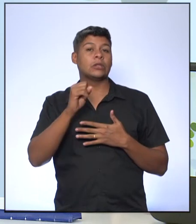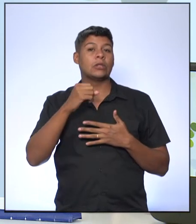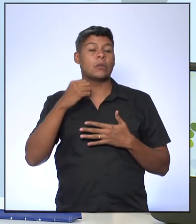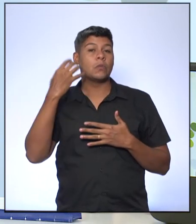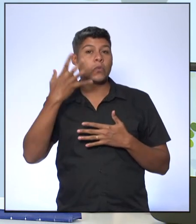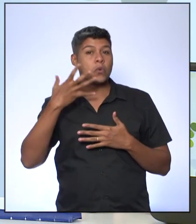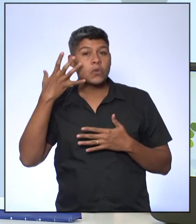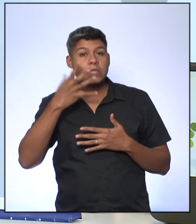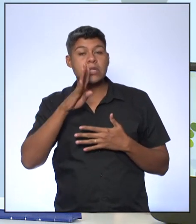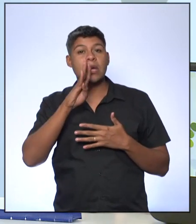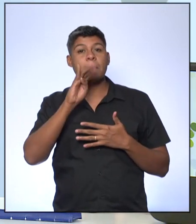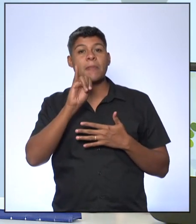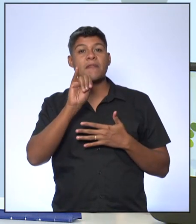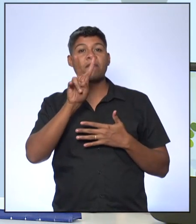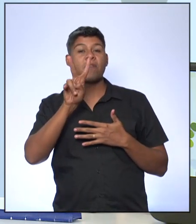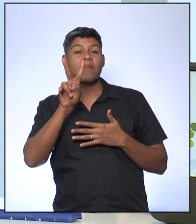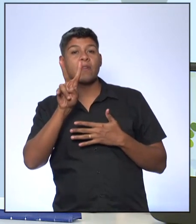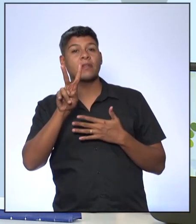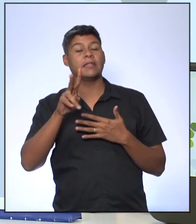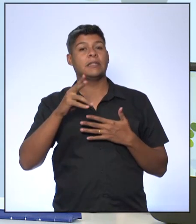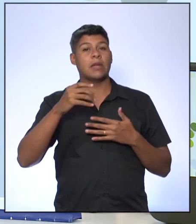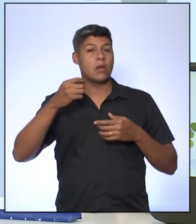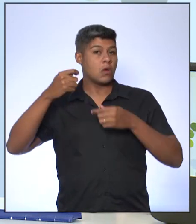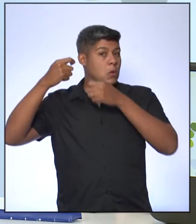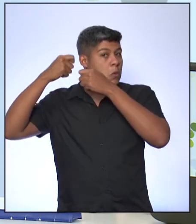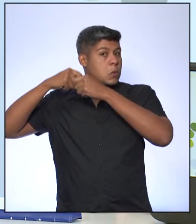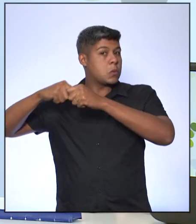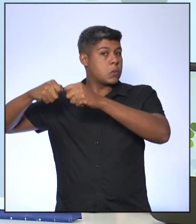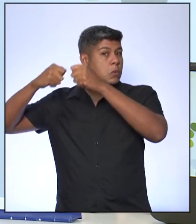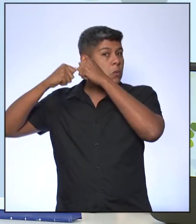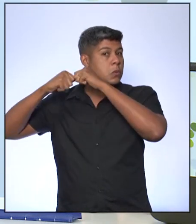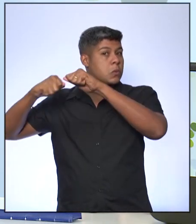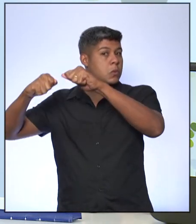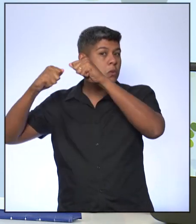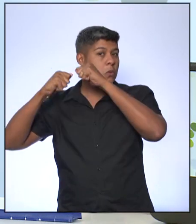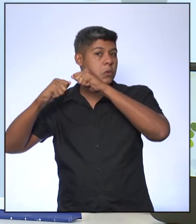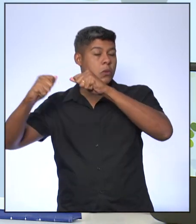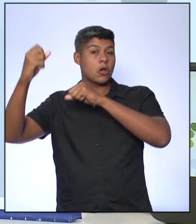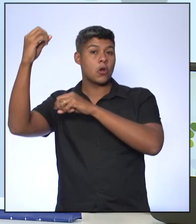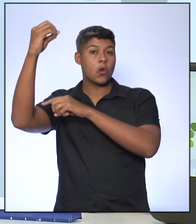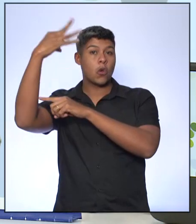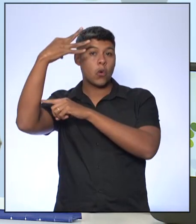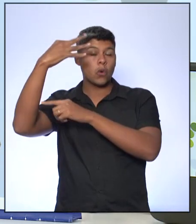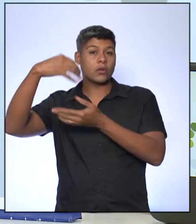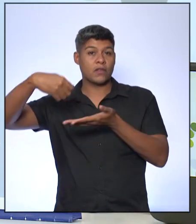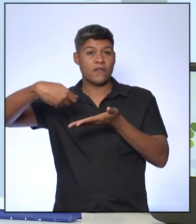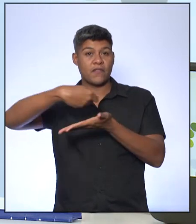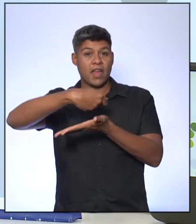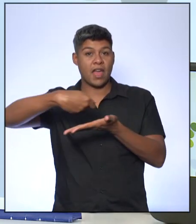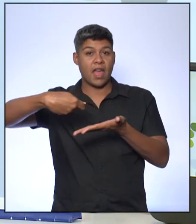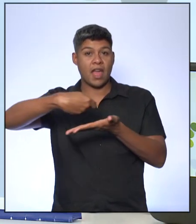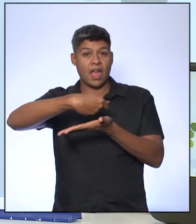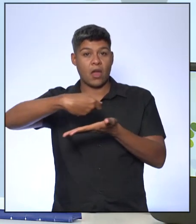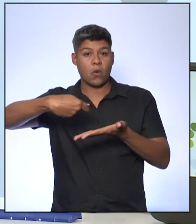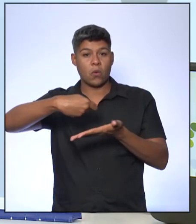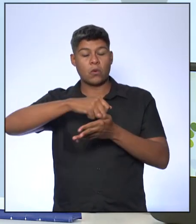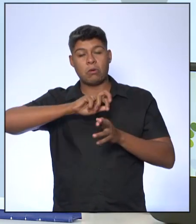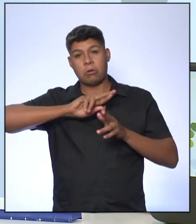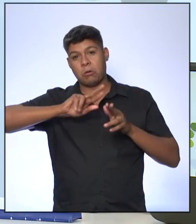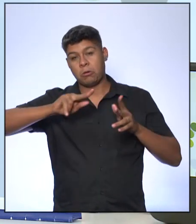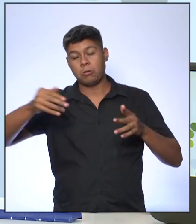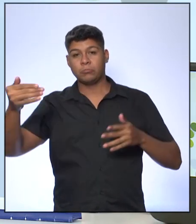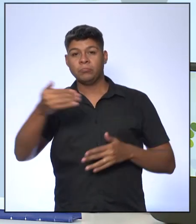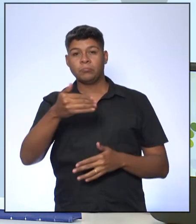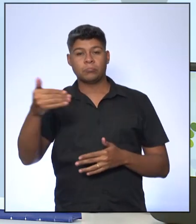bivolt. Larissa, o secador, 110 volts, luz, ferro de passar, bivolt. Olha, muita participação dos alunos,